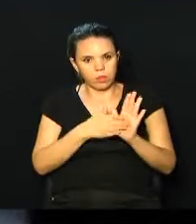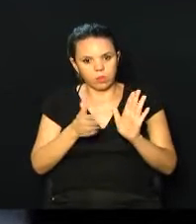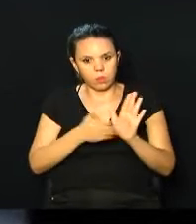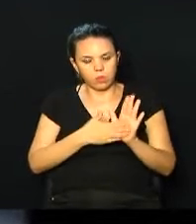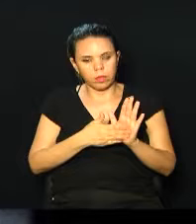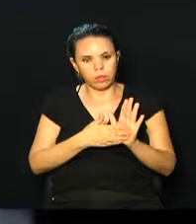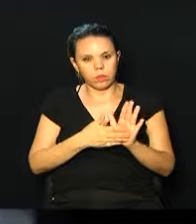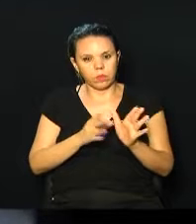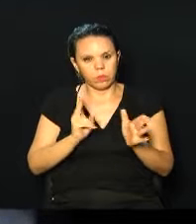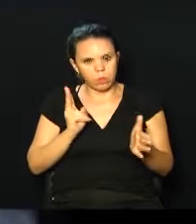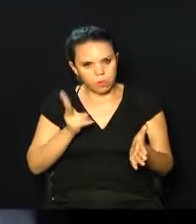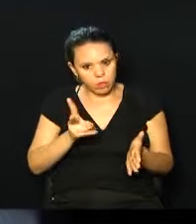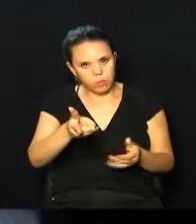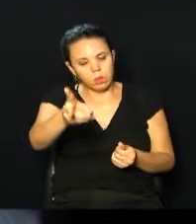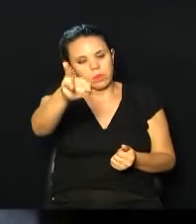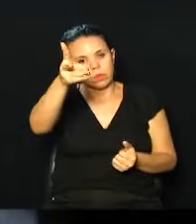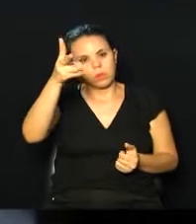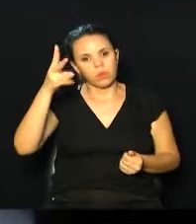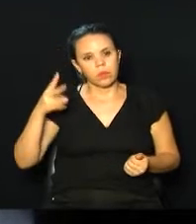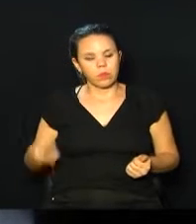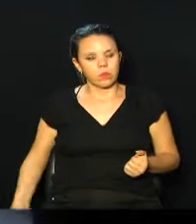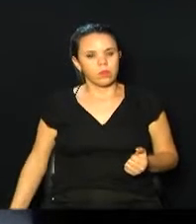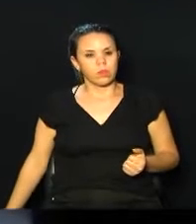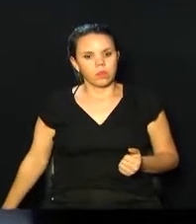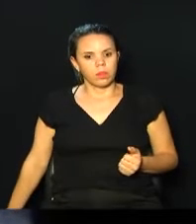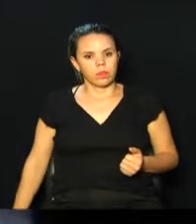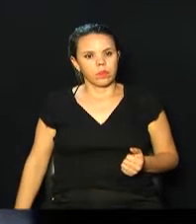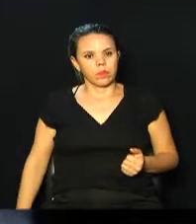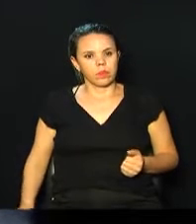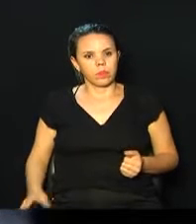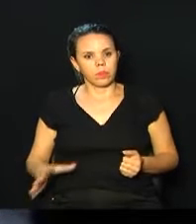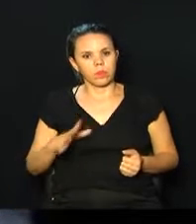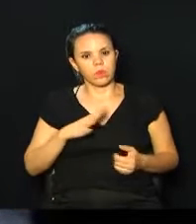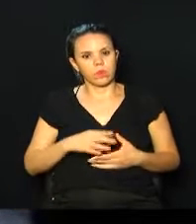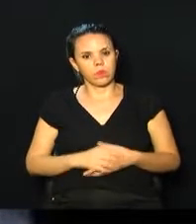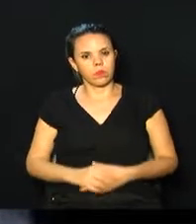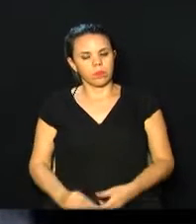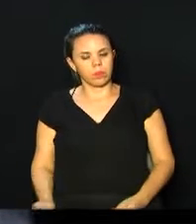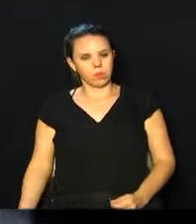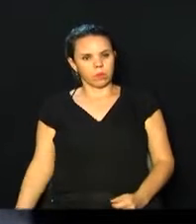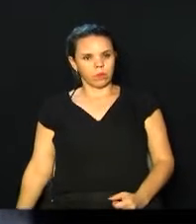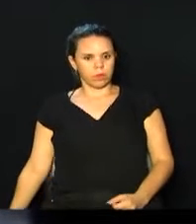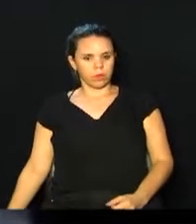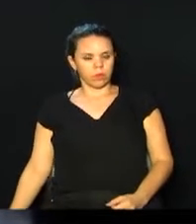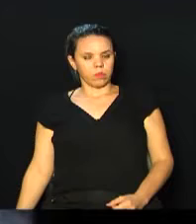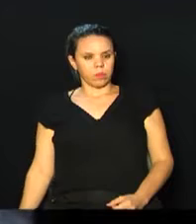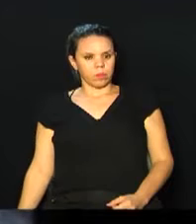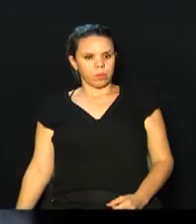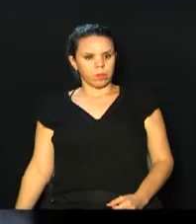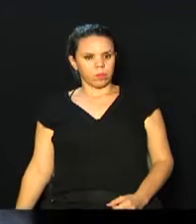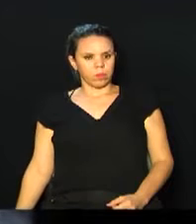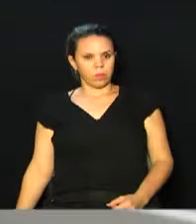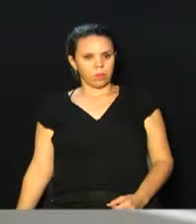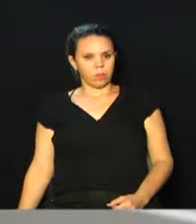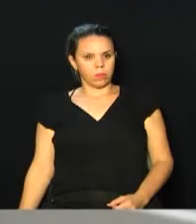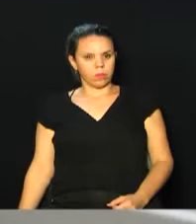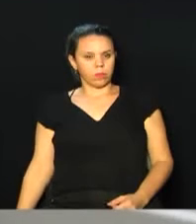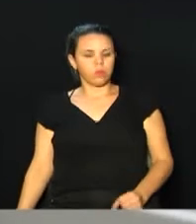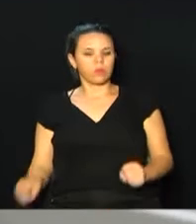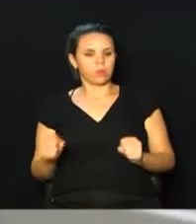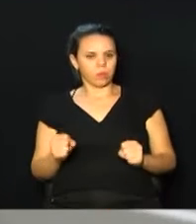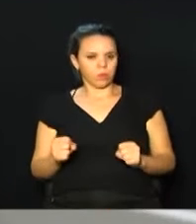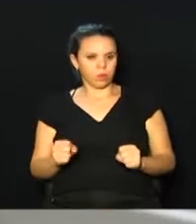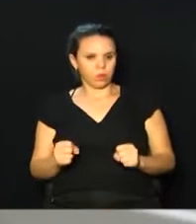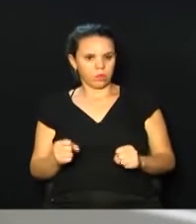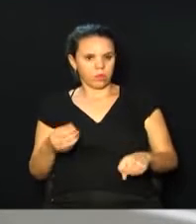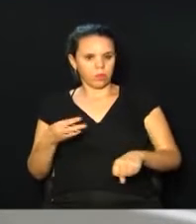vamos perseguir isso com bastante, assim, tenacidade. Então, secretário, você que está em casa pode participar